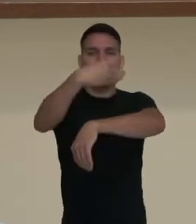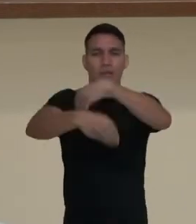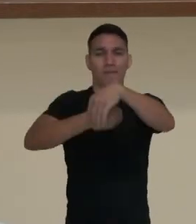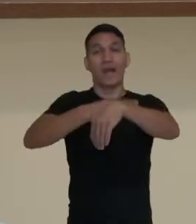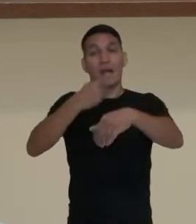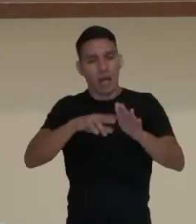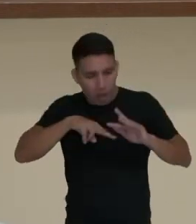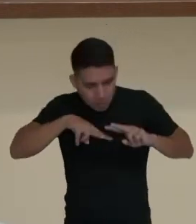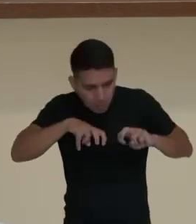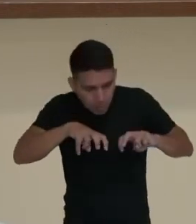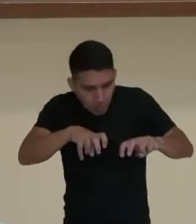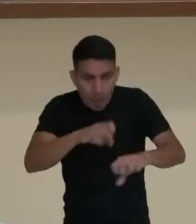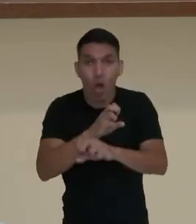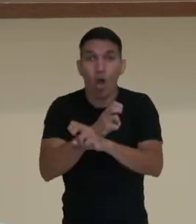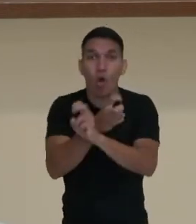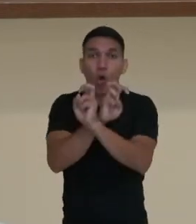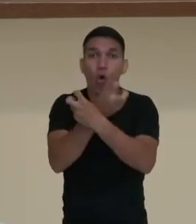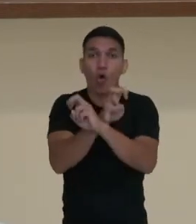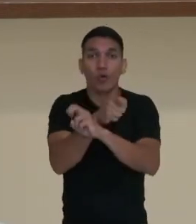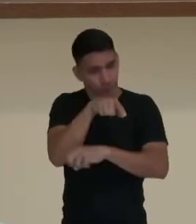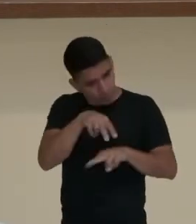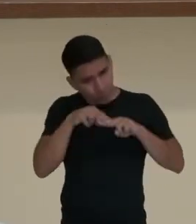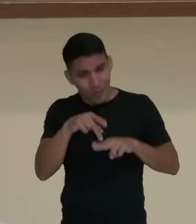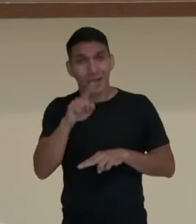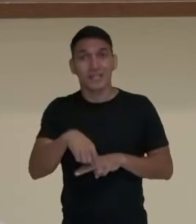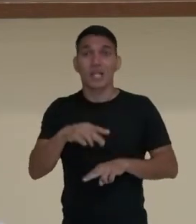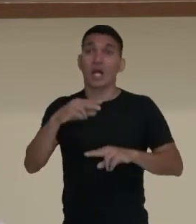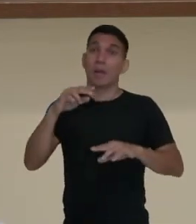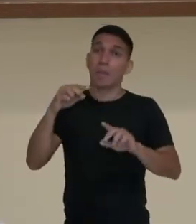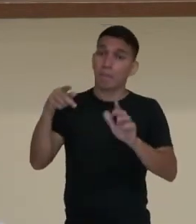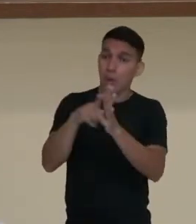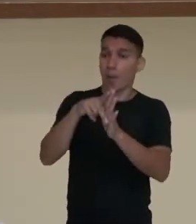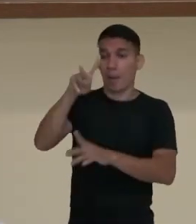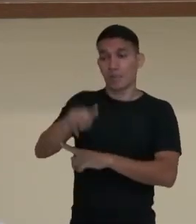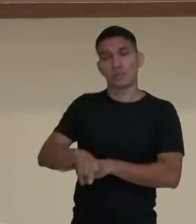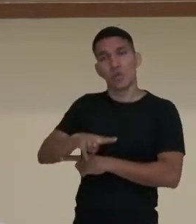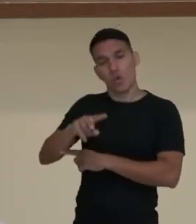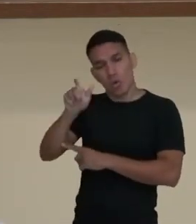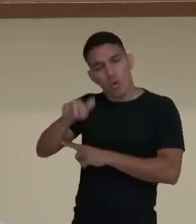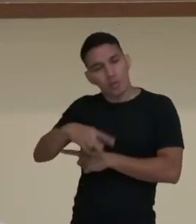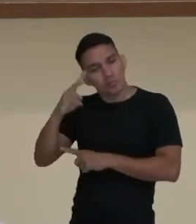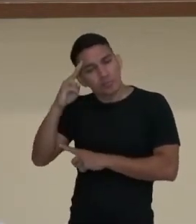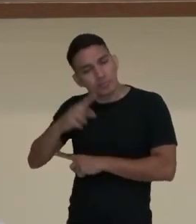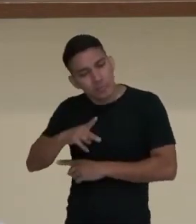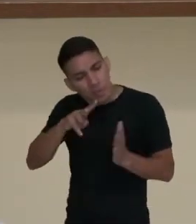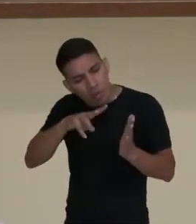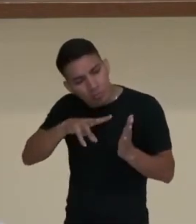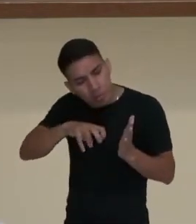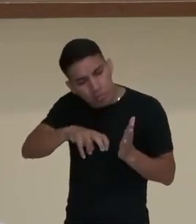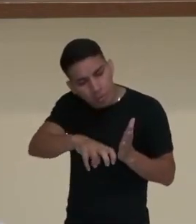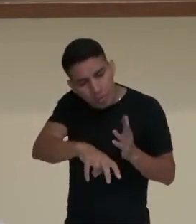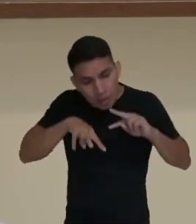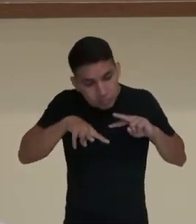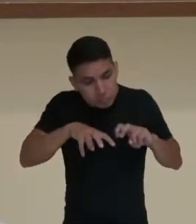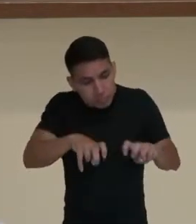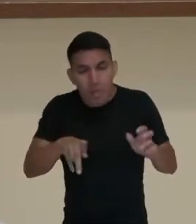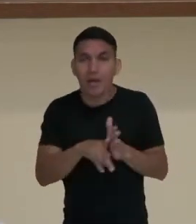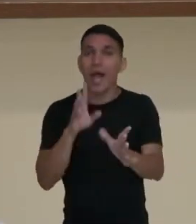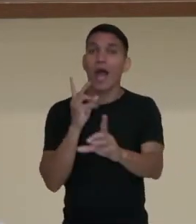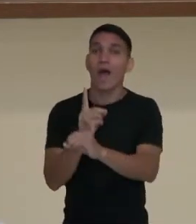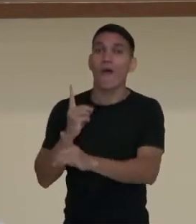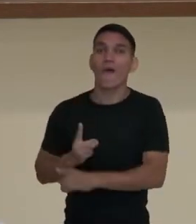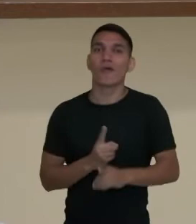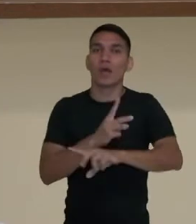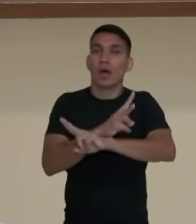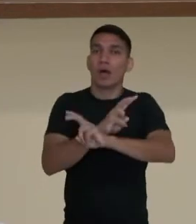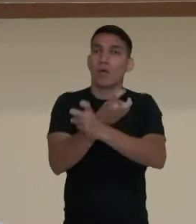ossos. O paleontólogo é uma espécie de historiador e ele escava ossos, ele descobre fósseis.